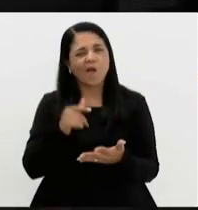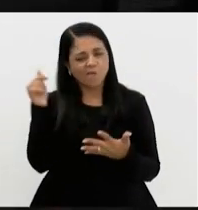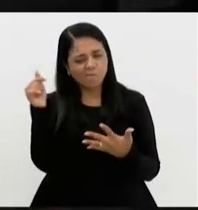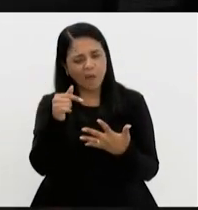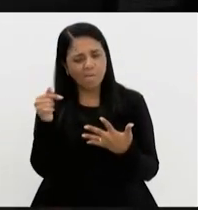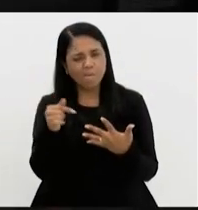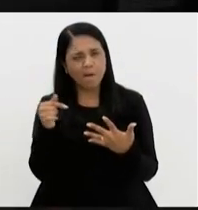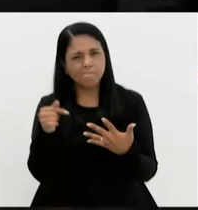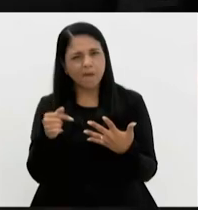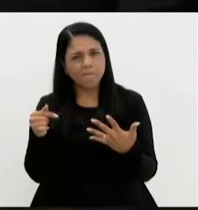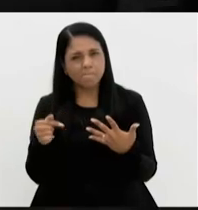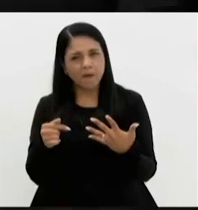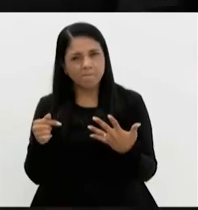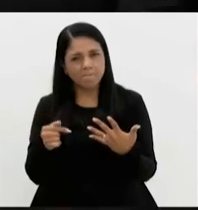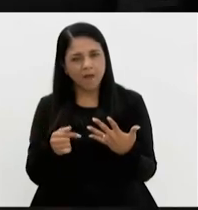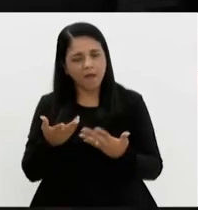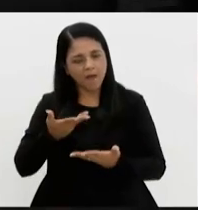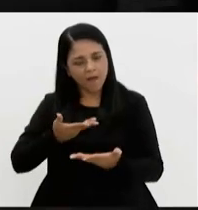ponderações